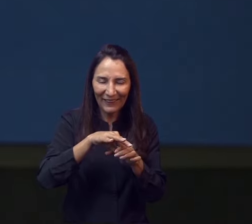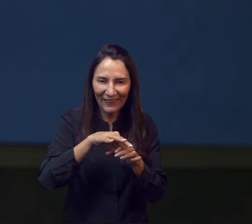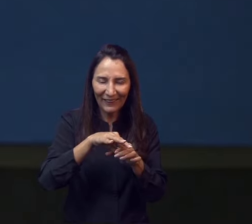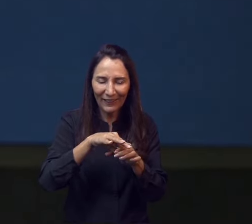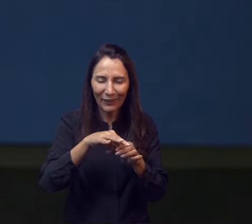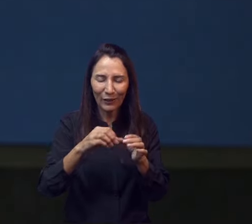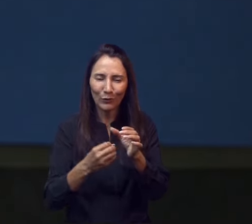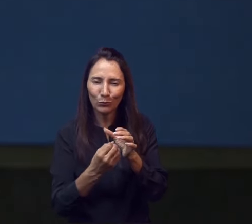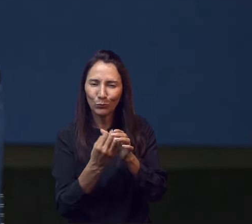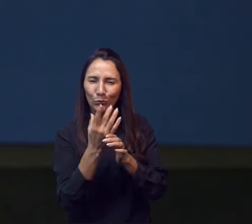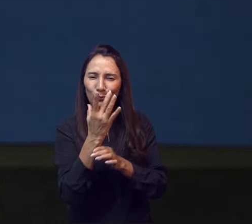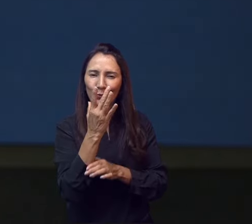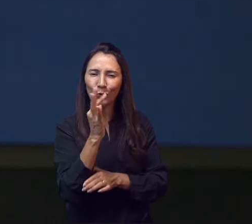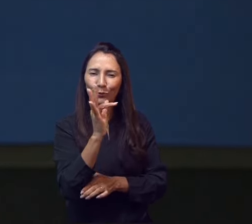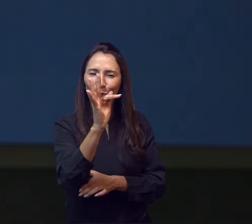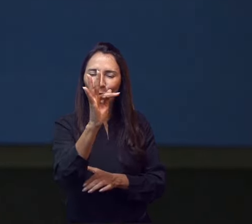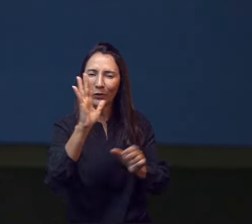colhe